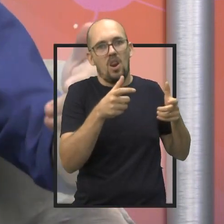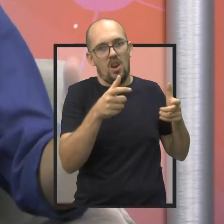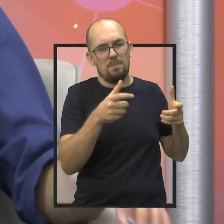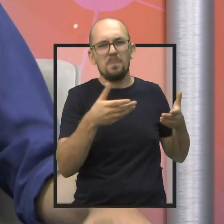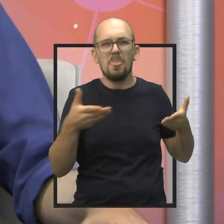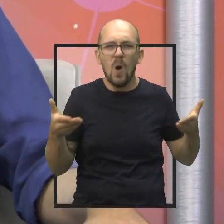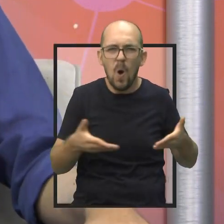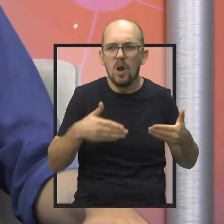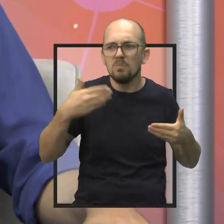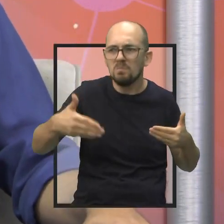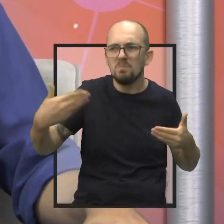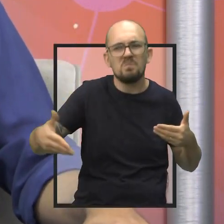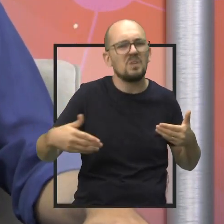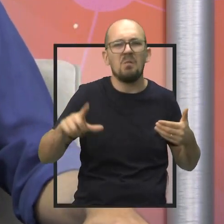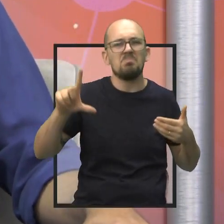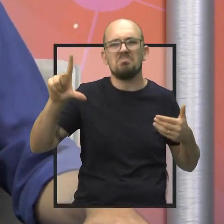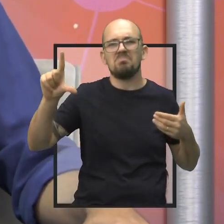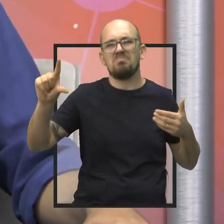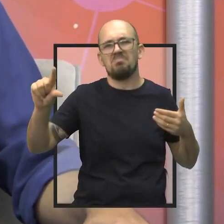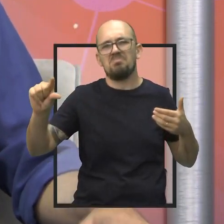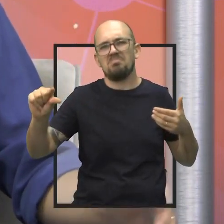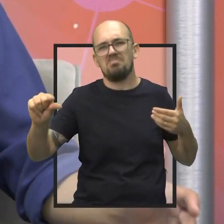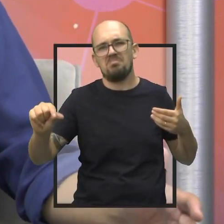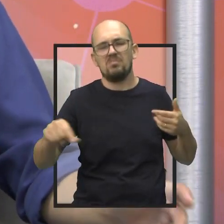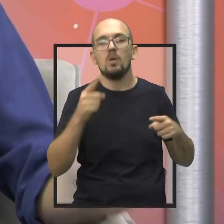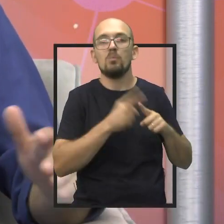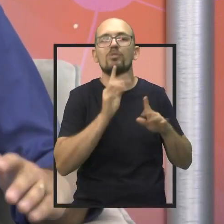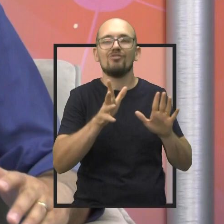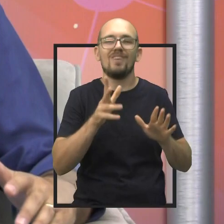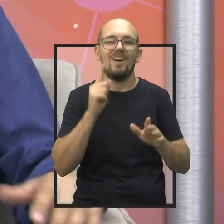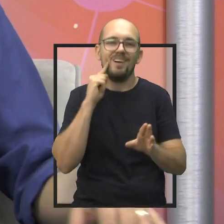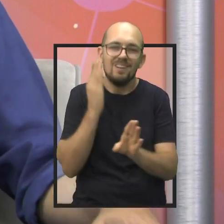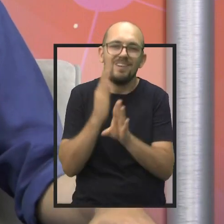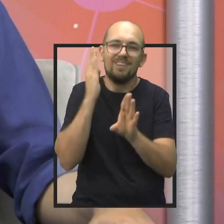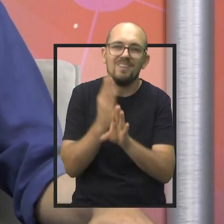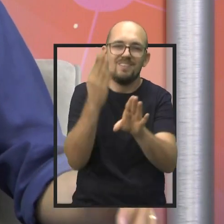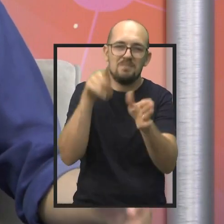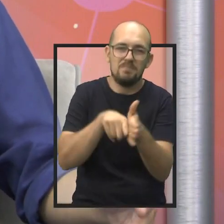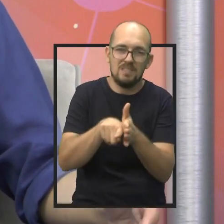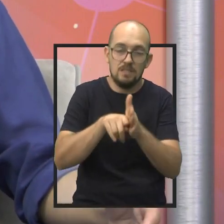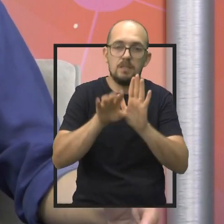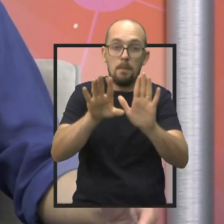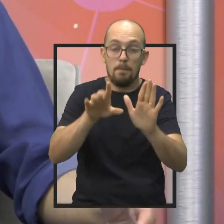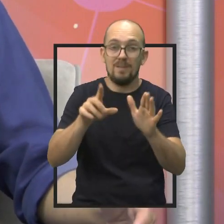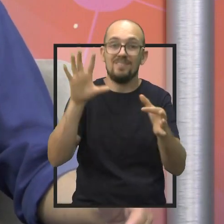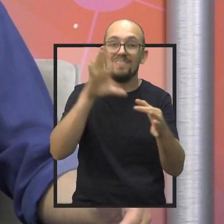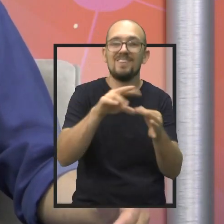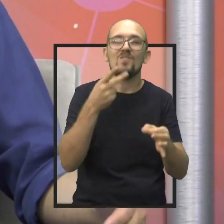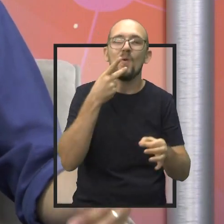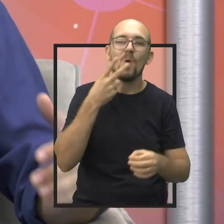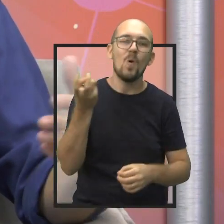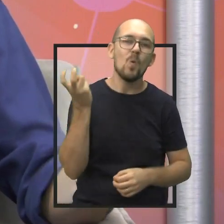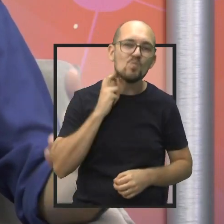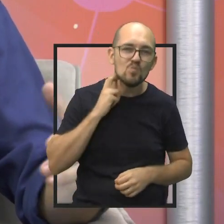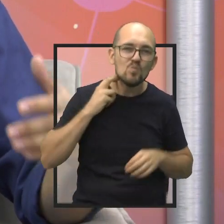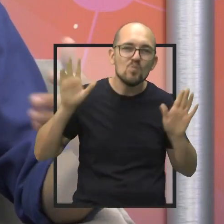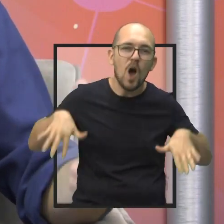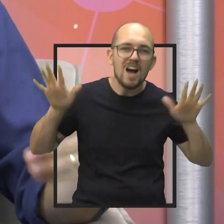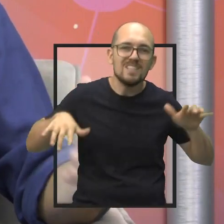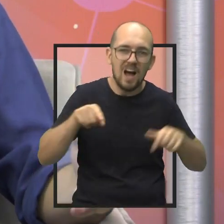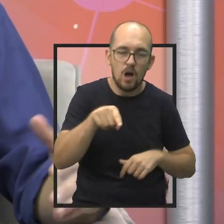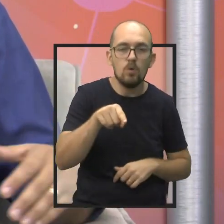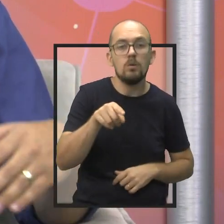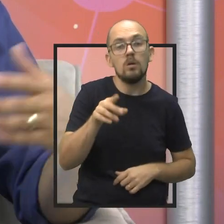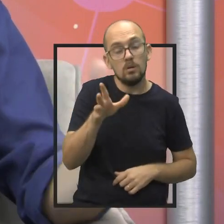ter nos outros locais do mundo. Mas em relação ao que você perguntou sobre o morcego, o coronavírus, ele é um vírus que normalmente